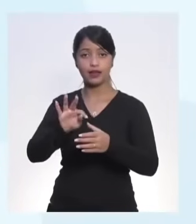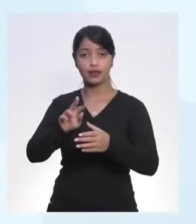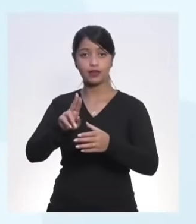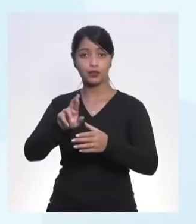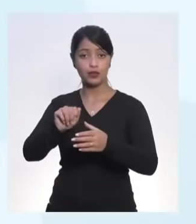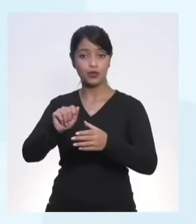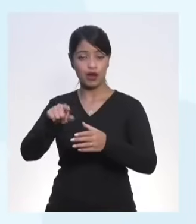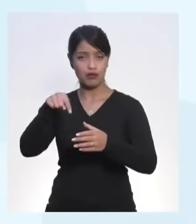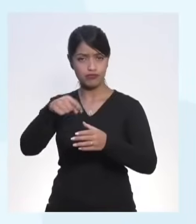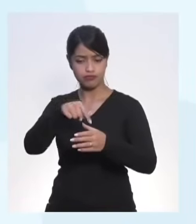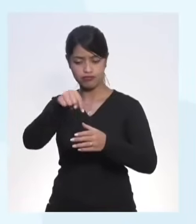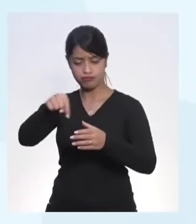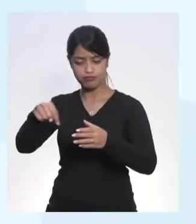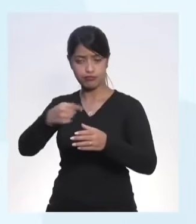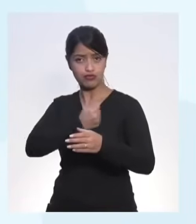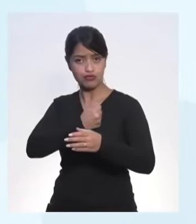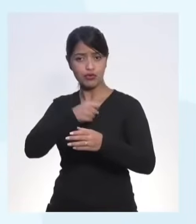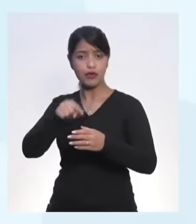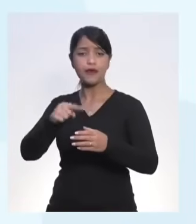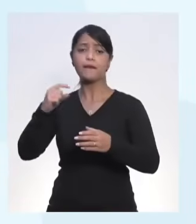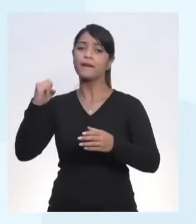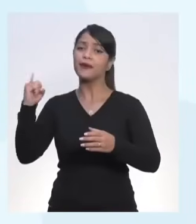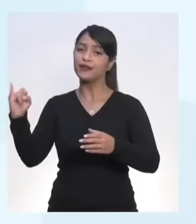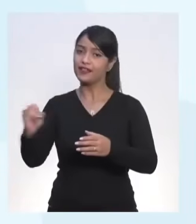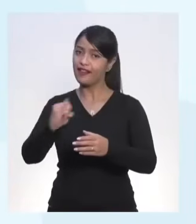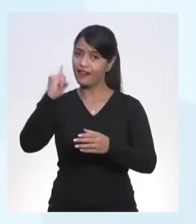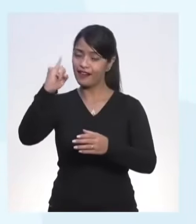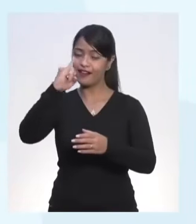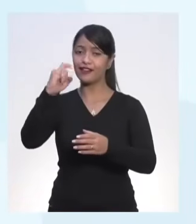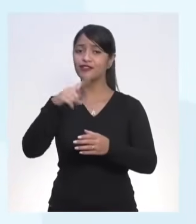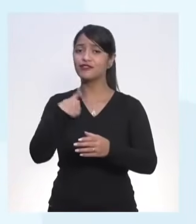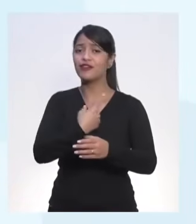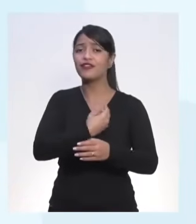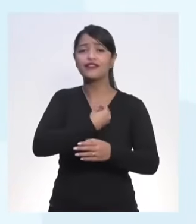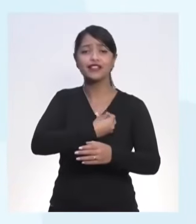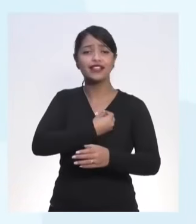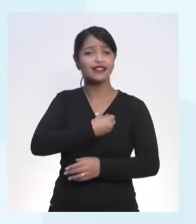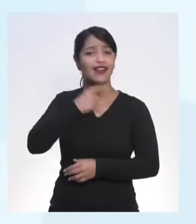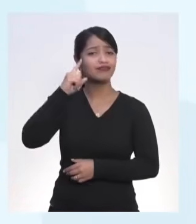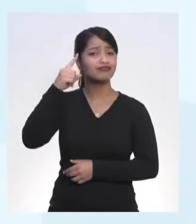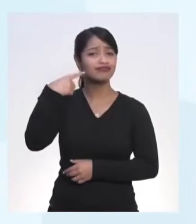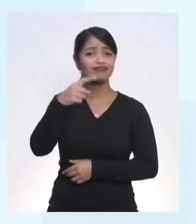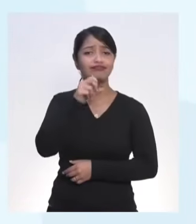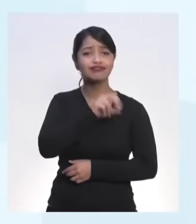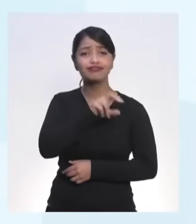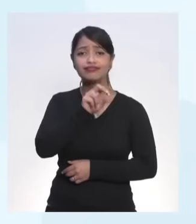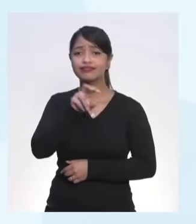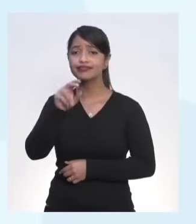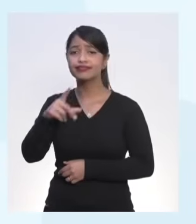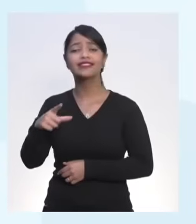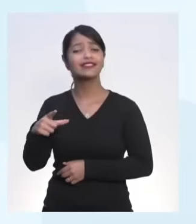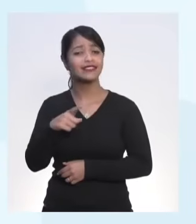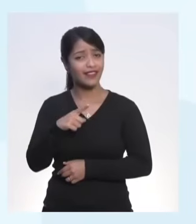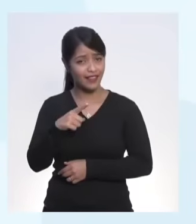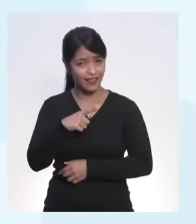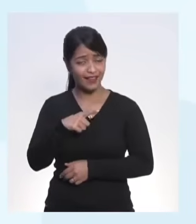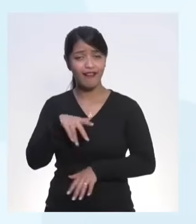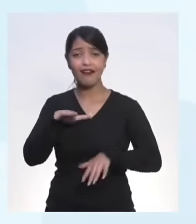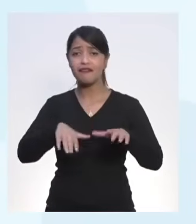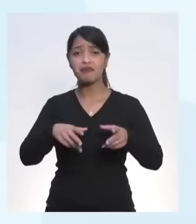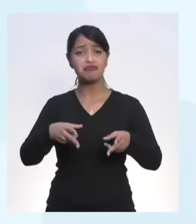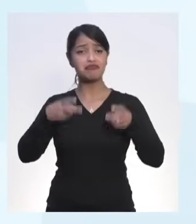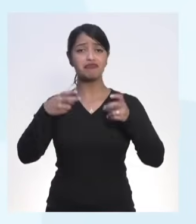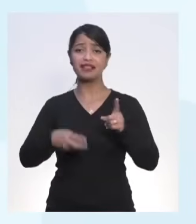tão importante, né? Faz tão parte da nossa rotina que sequer